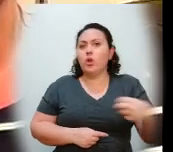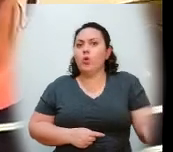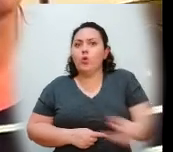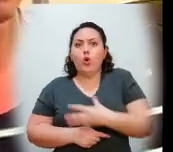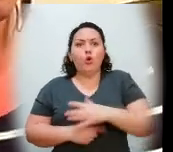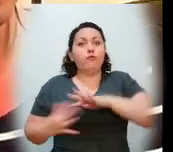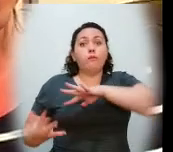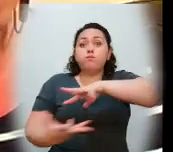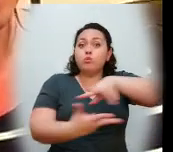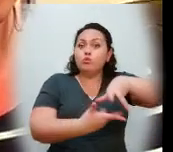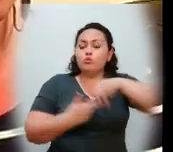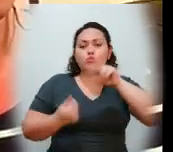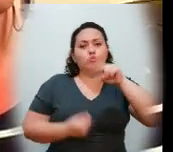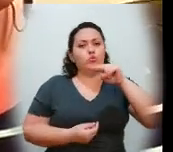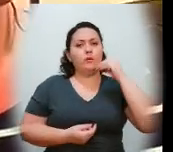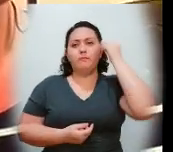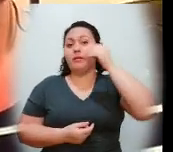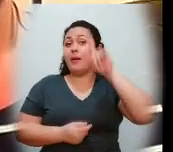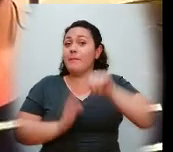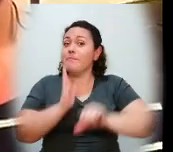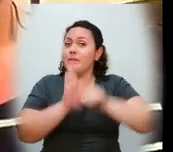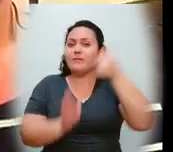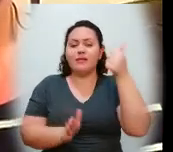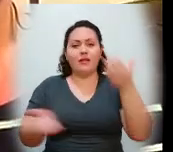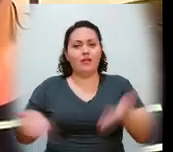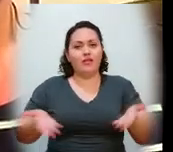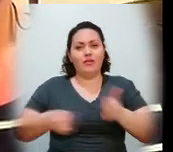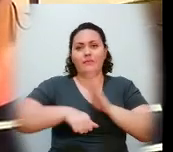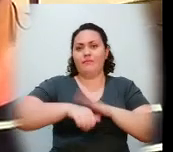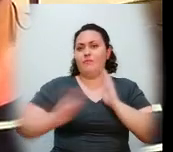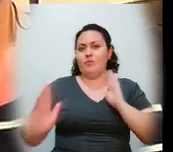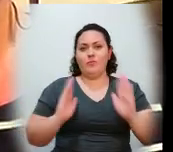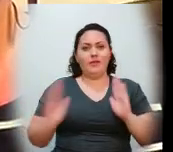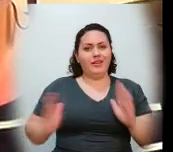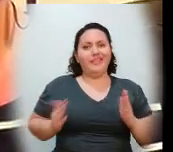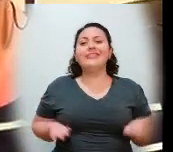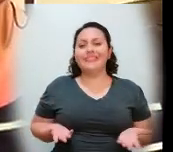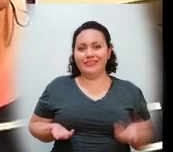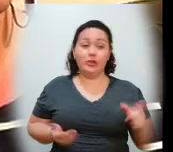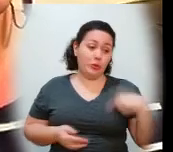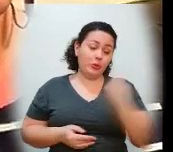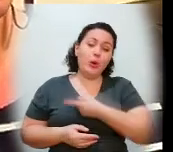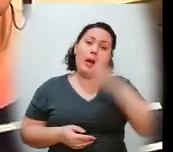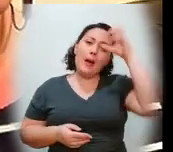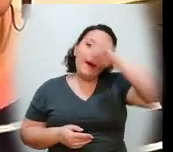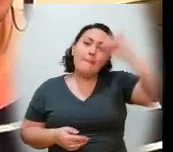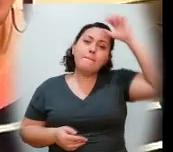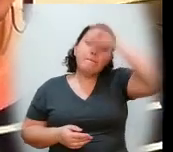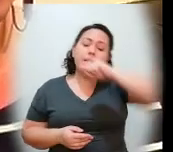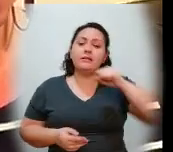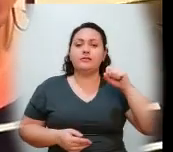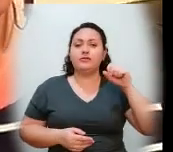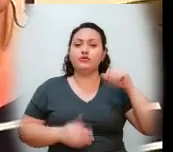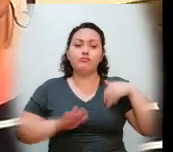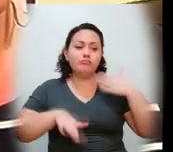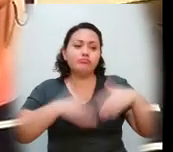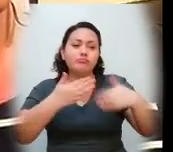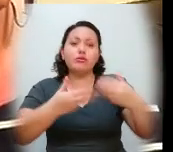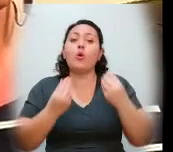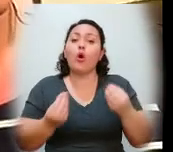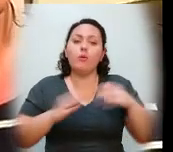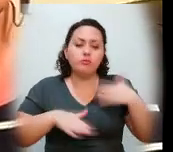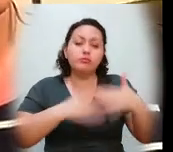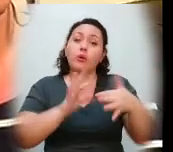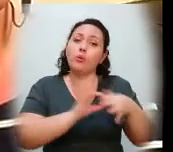para o mundo todo, né? uhum, uhum, exatamente. Estamos aprendendo a lidar com isso todos juntos.